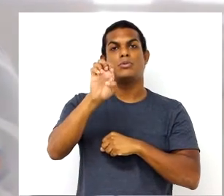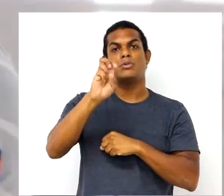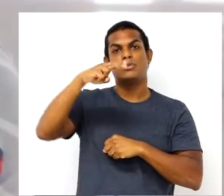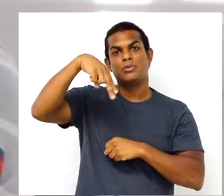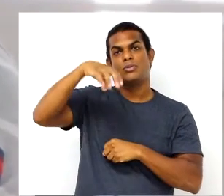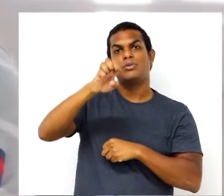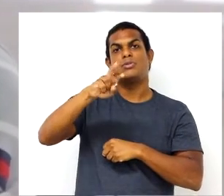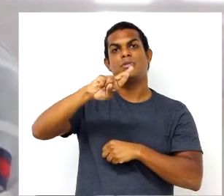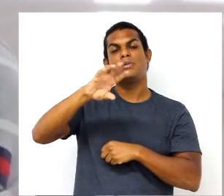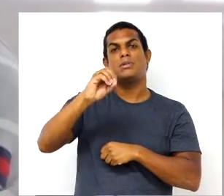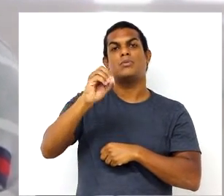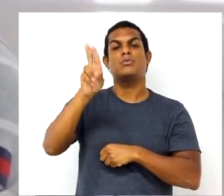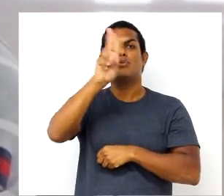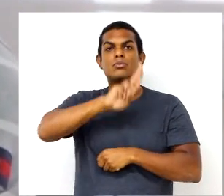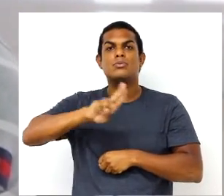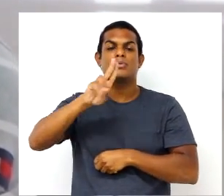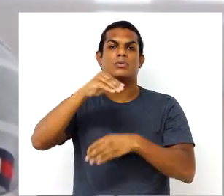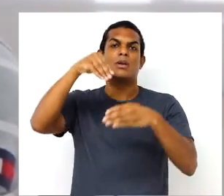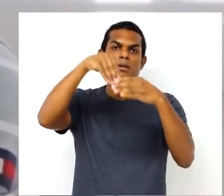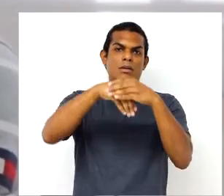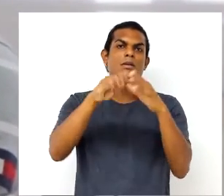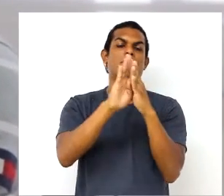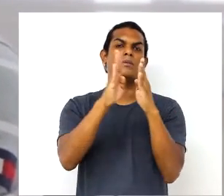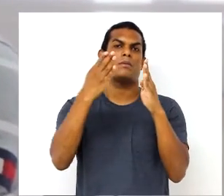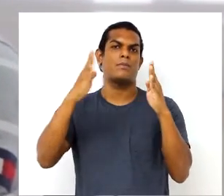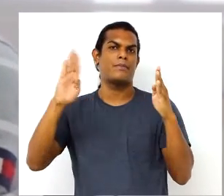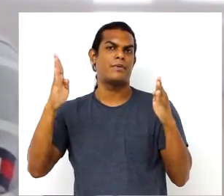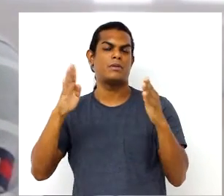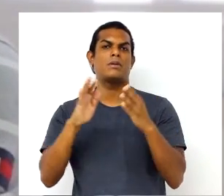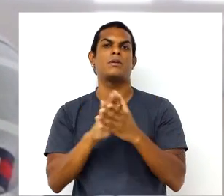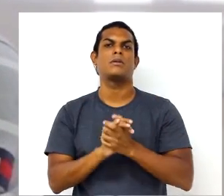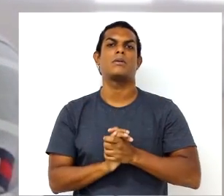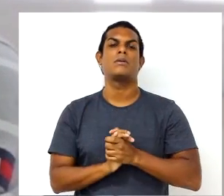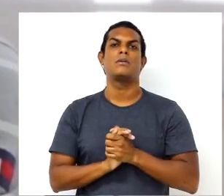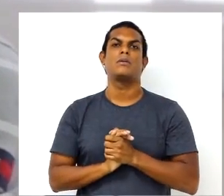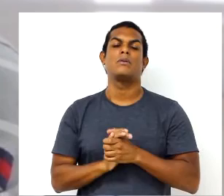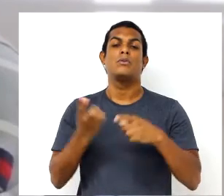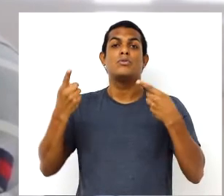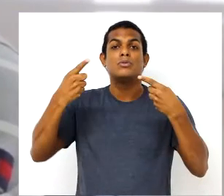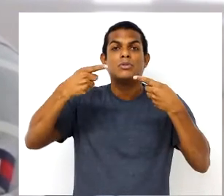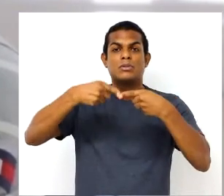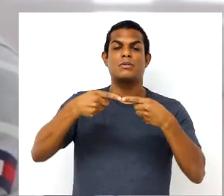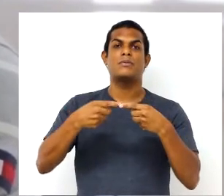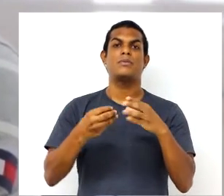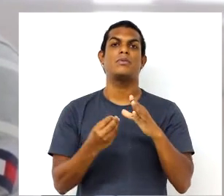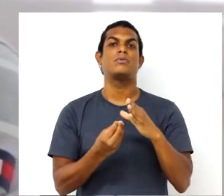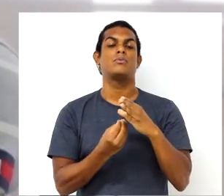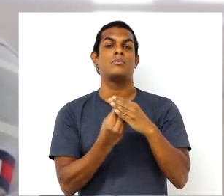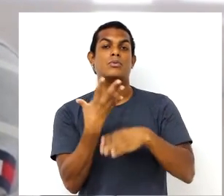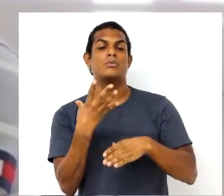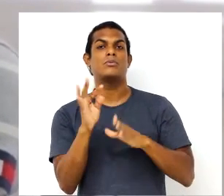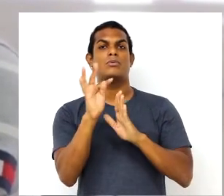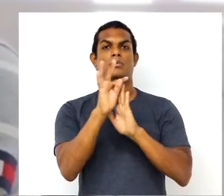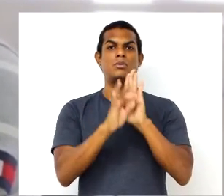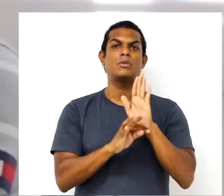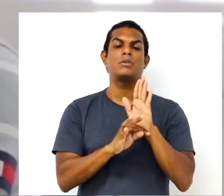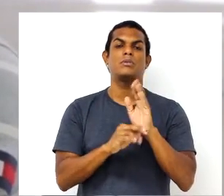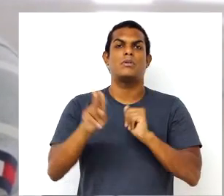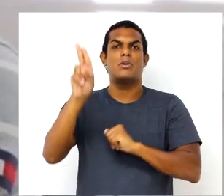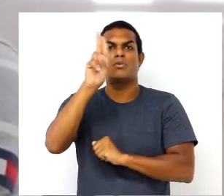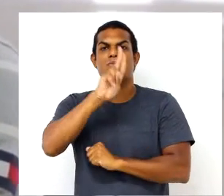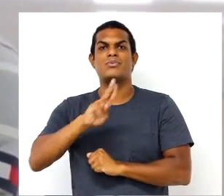desafio, enquanto produtor de texto, é ter esse entendimento daqueles gêneros que circulam no nosso ambiente de